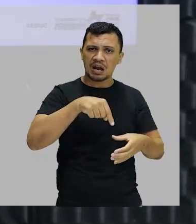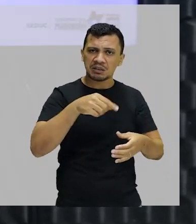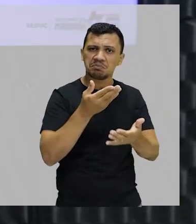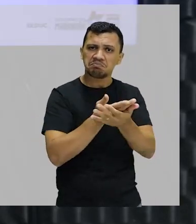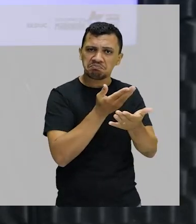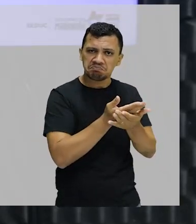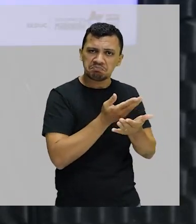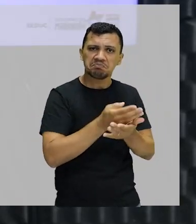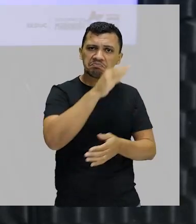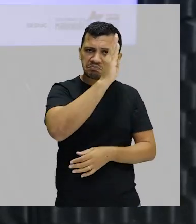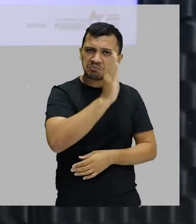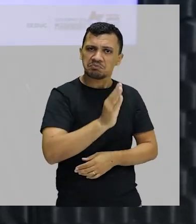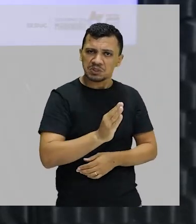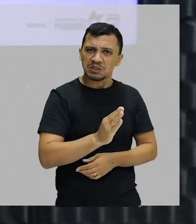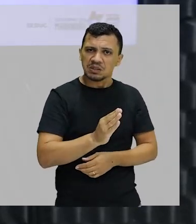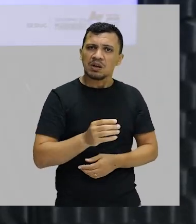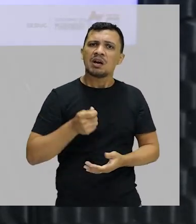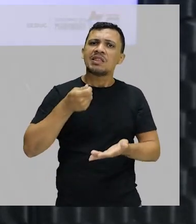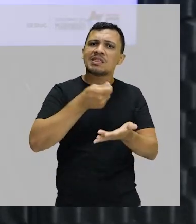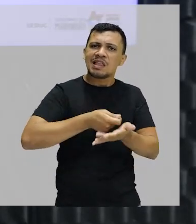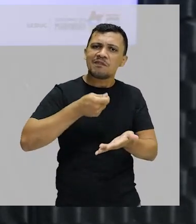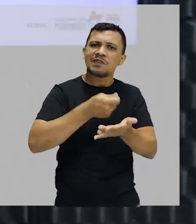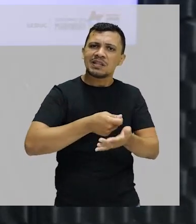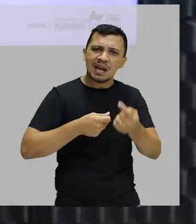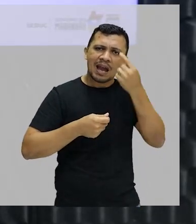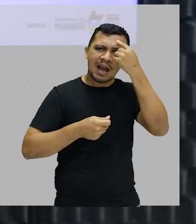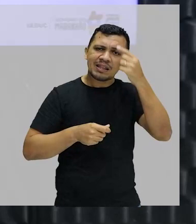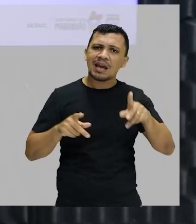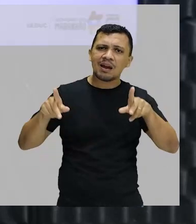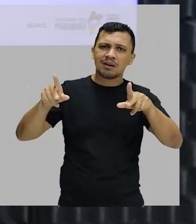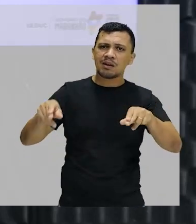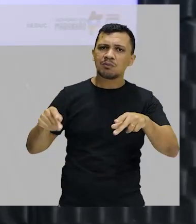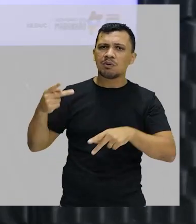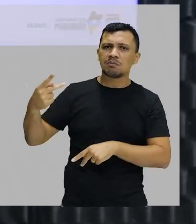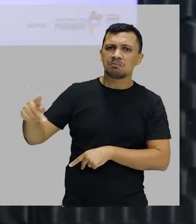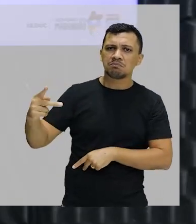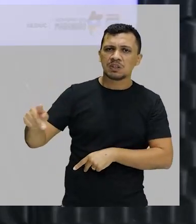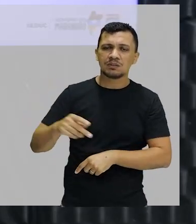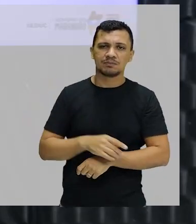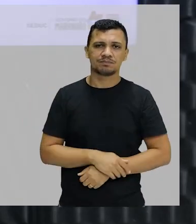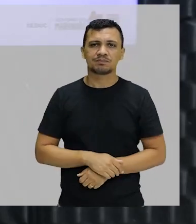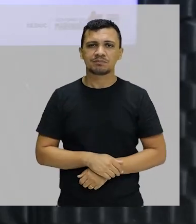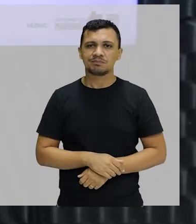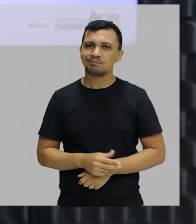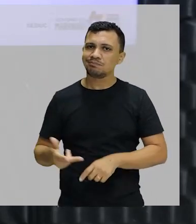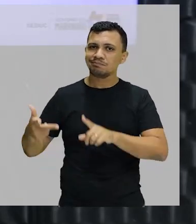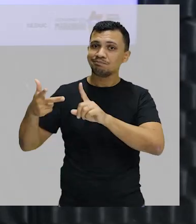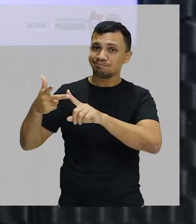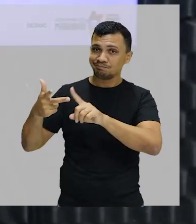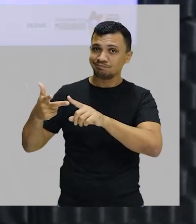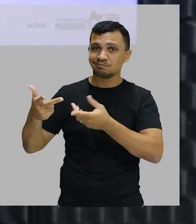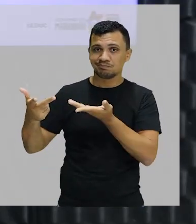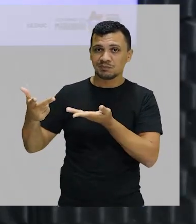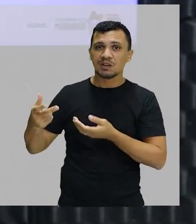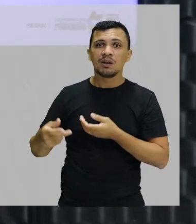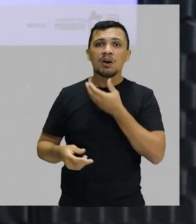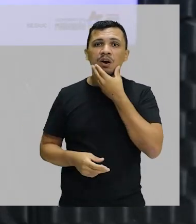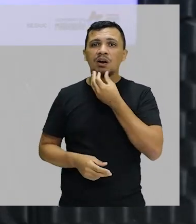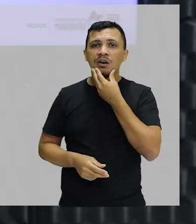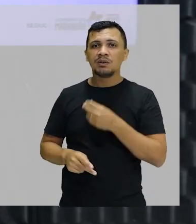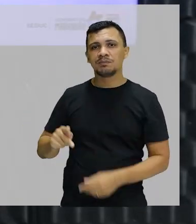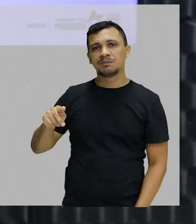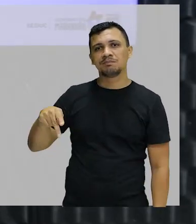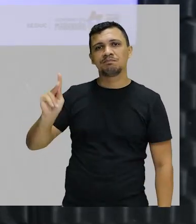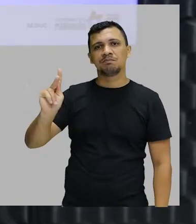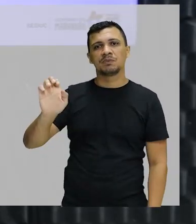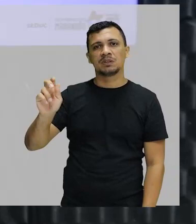passaram a defender também essas ideias iguais à do Lombroso. E um deles, um dos mais extremos radicais foi o Renato Kell.